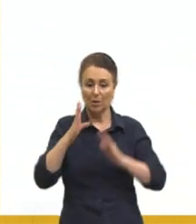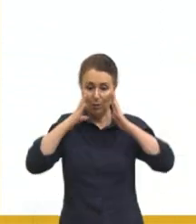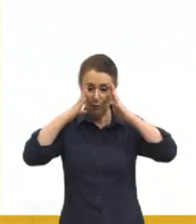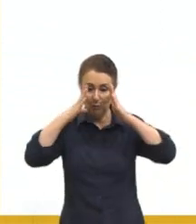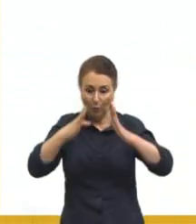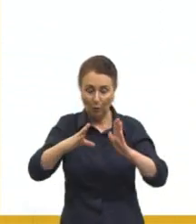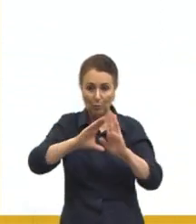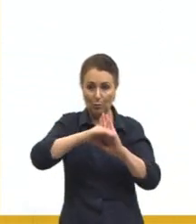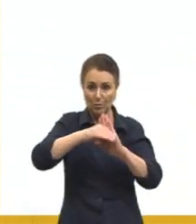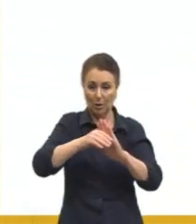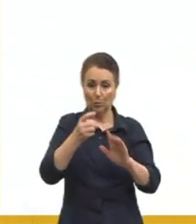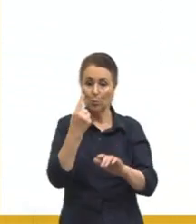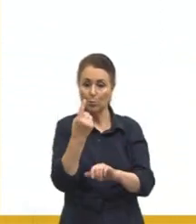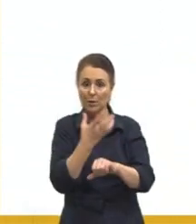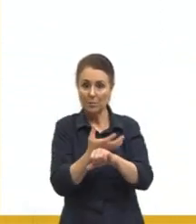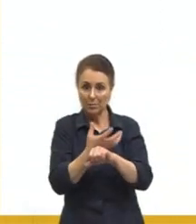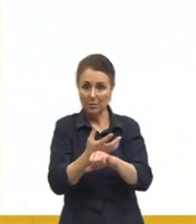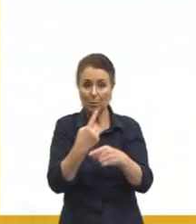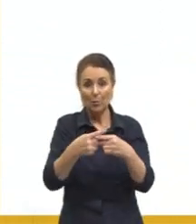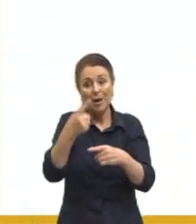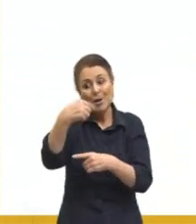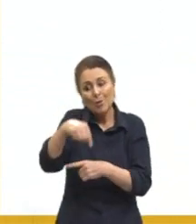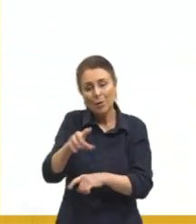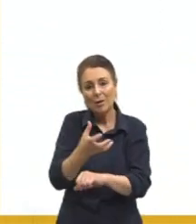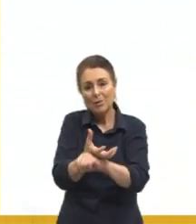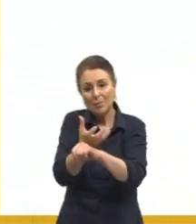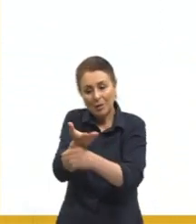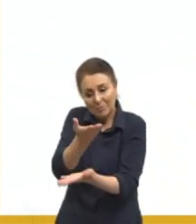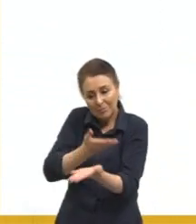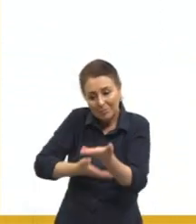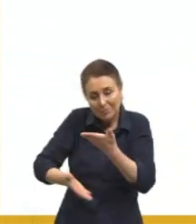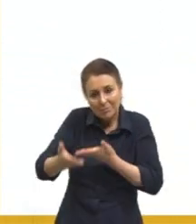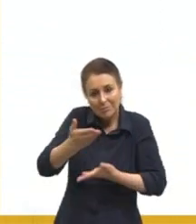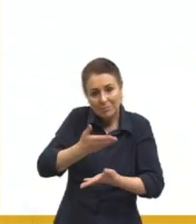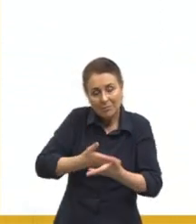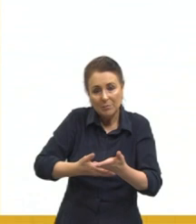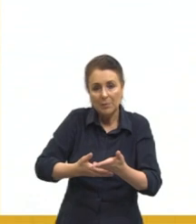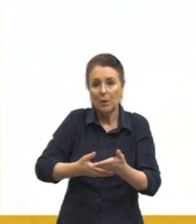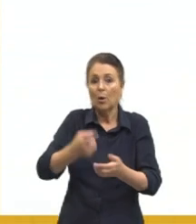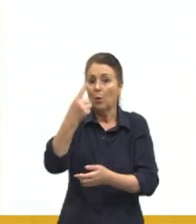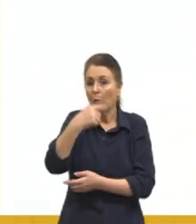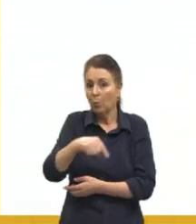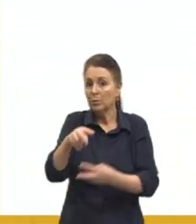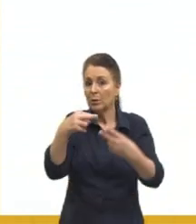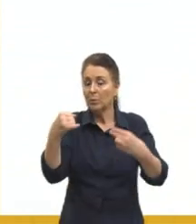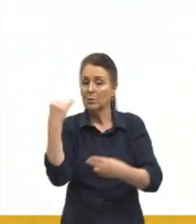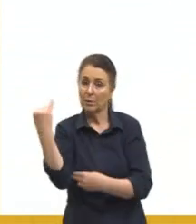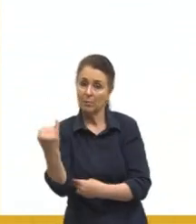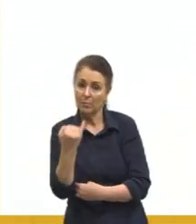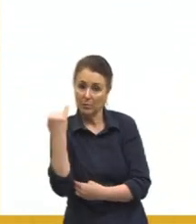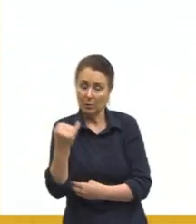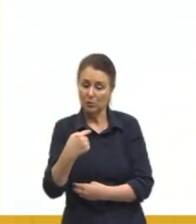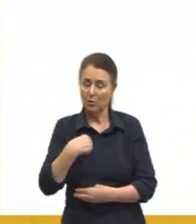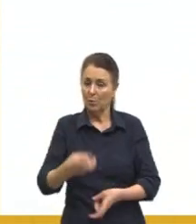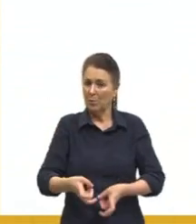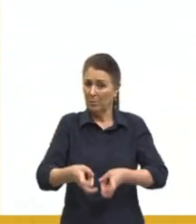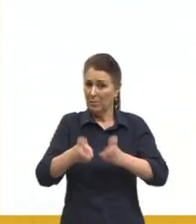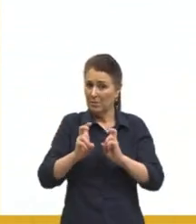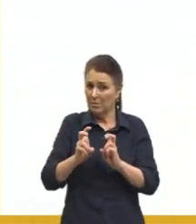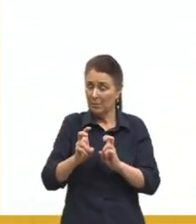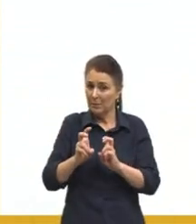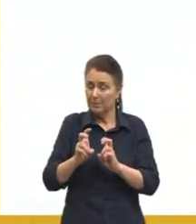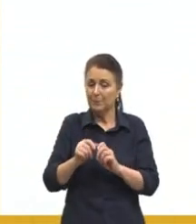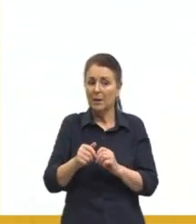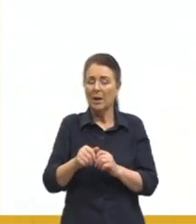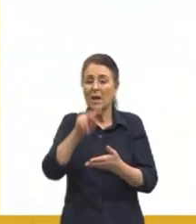disciplina porque as outras vão estar sempre juntas né E outra fator bem importante deste ano que eu percebi é que somente